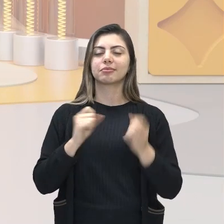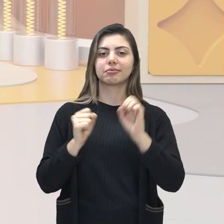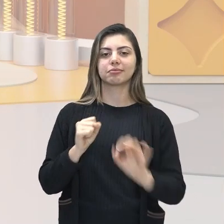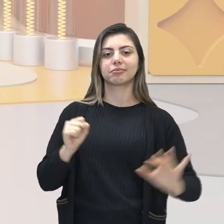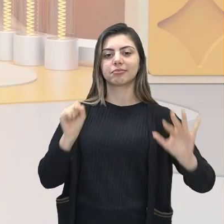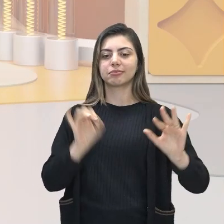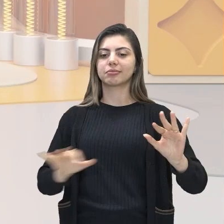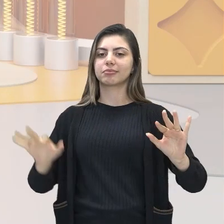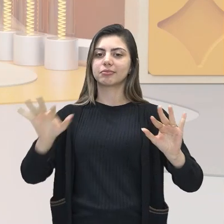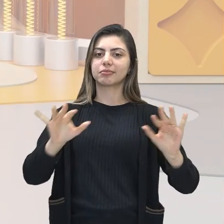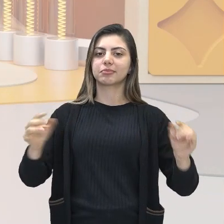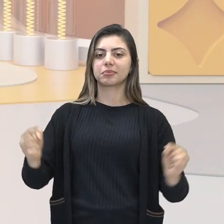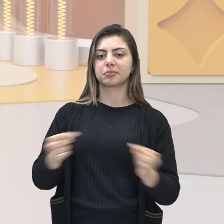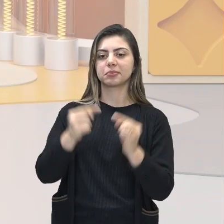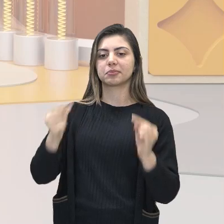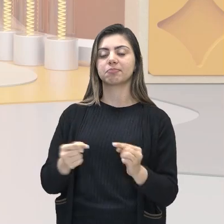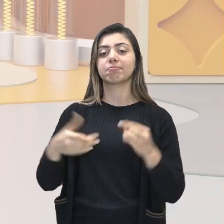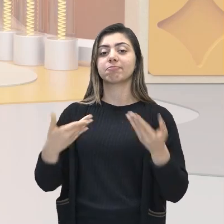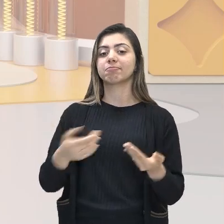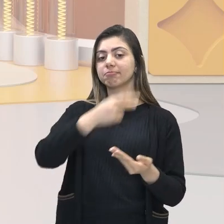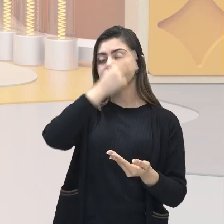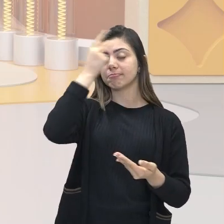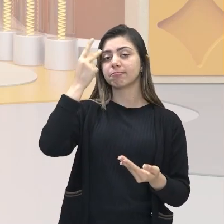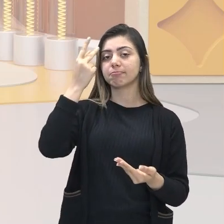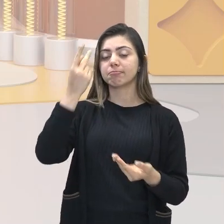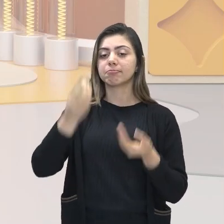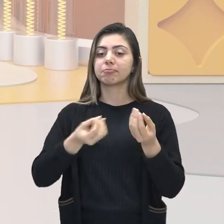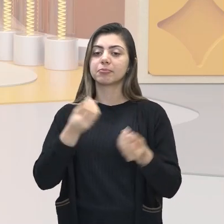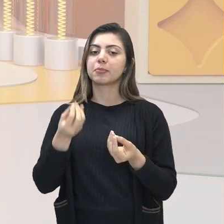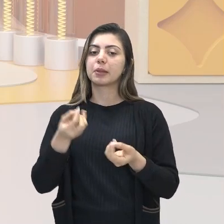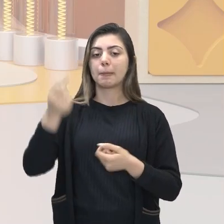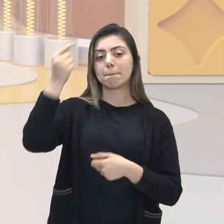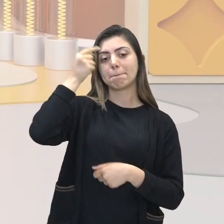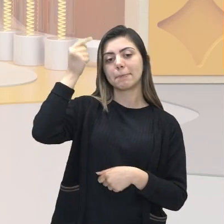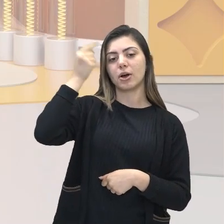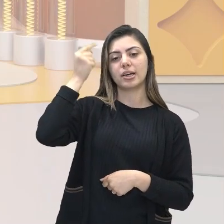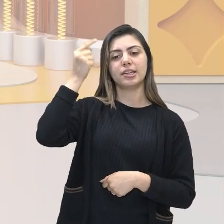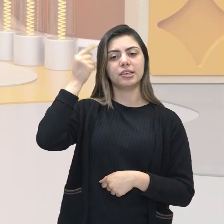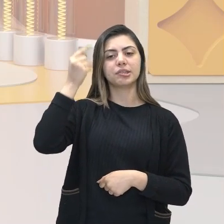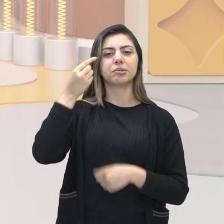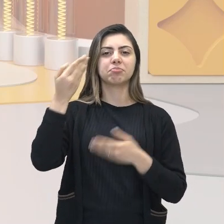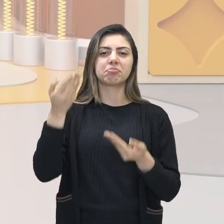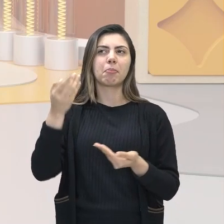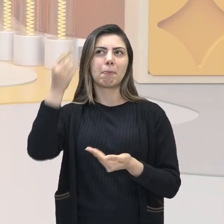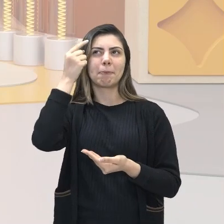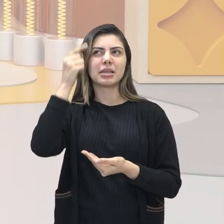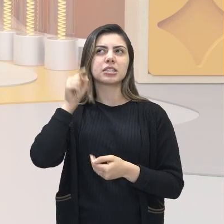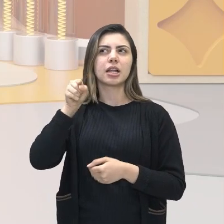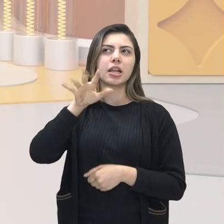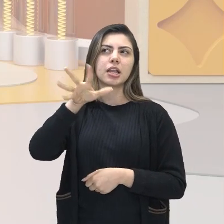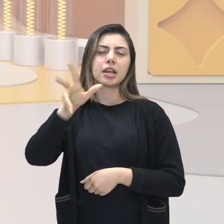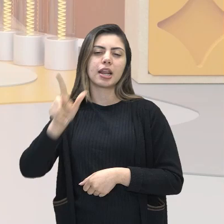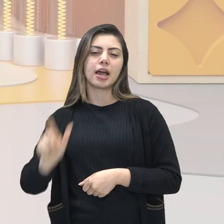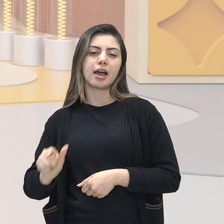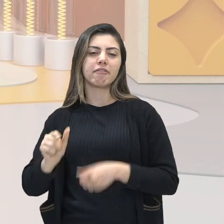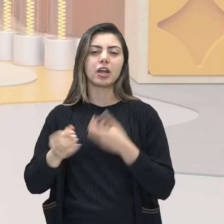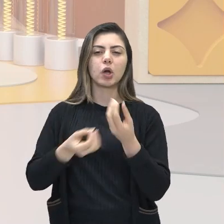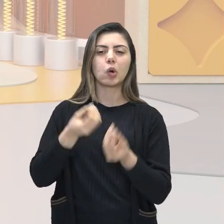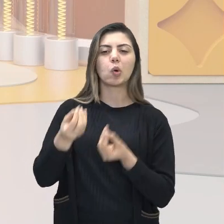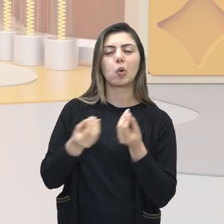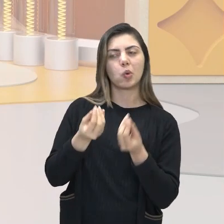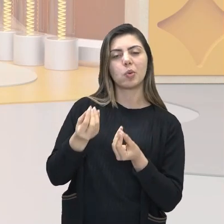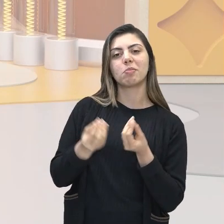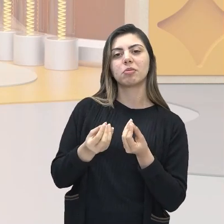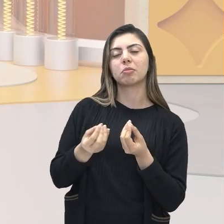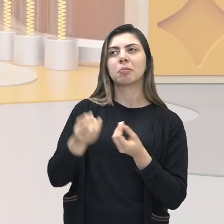né? As pessoas costumam ali ter uma visão ali muito específica sobre a África, sobre o que é a